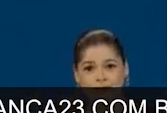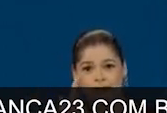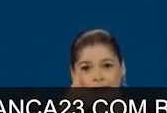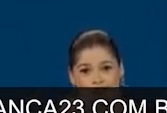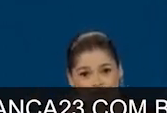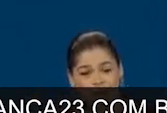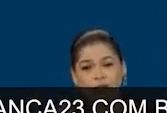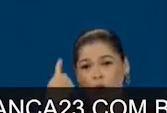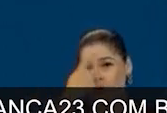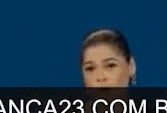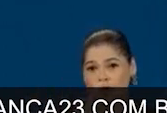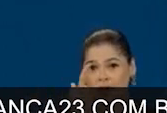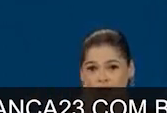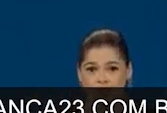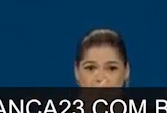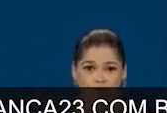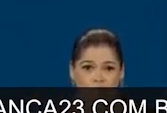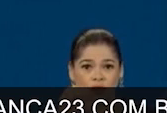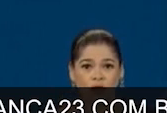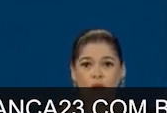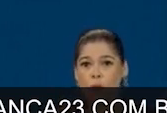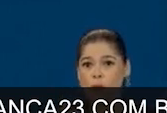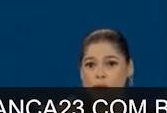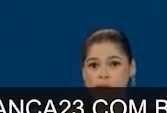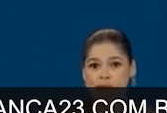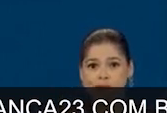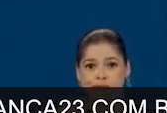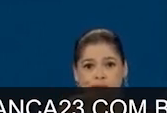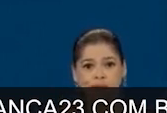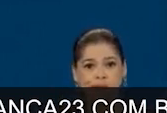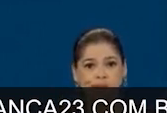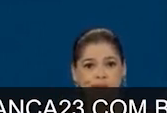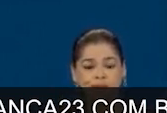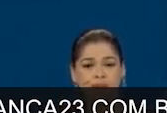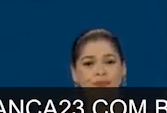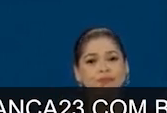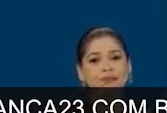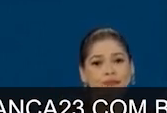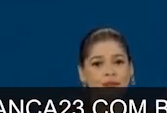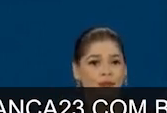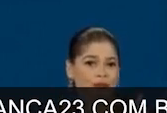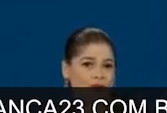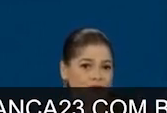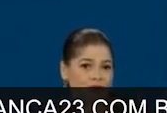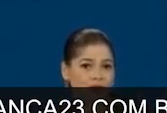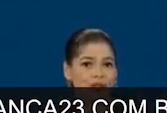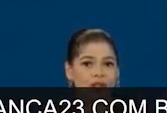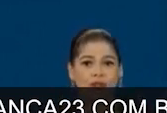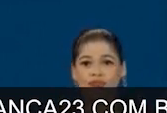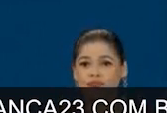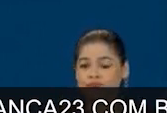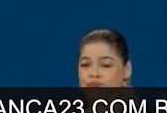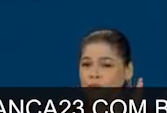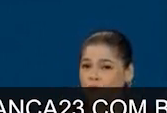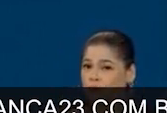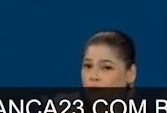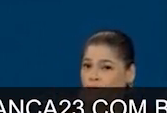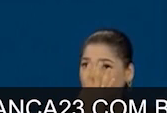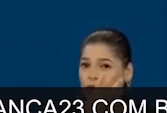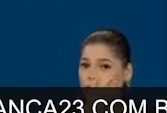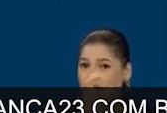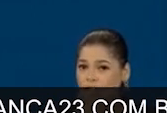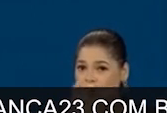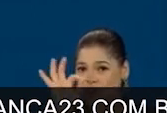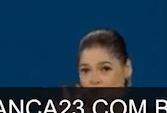e 109 terminaram em morte. Na sequência vem o Rio de Janeiro, que teve uma alta de 45%